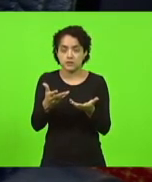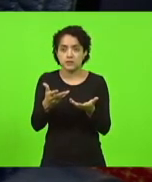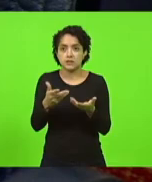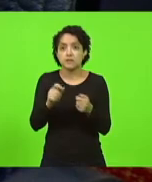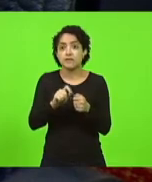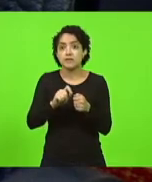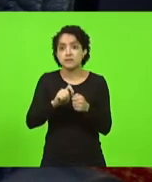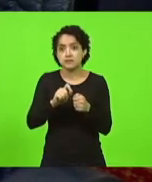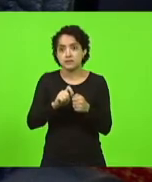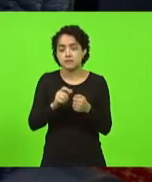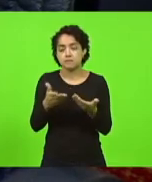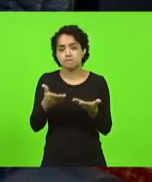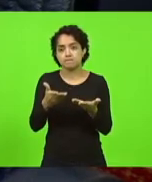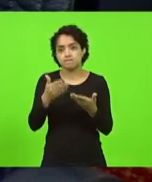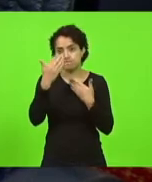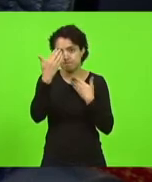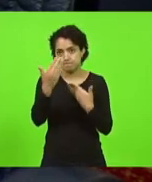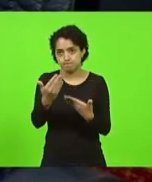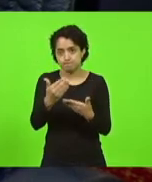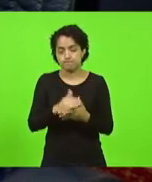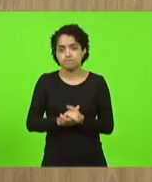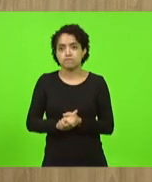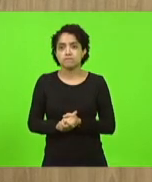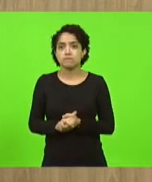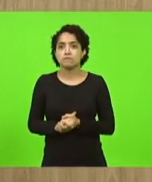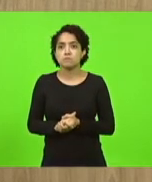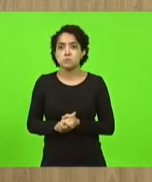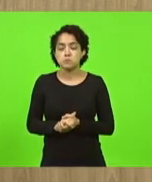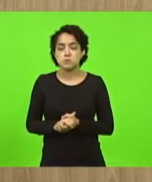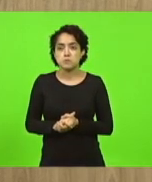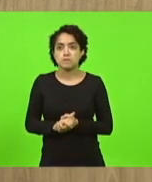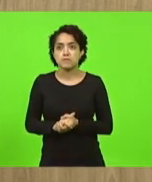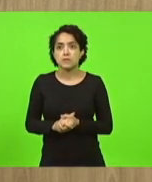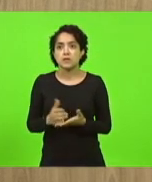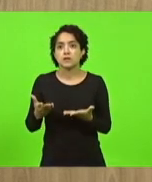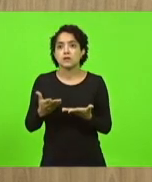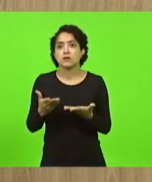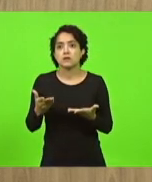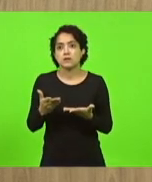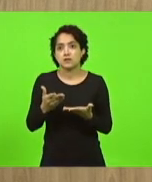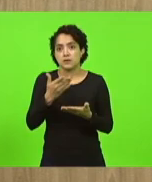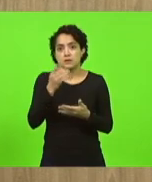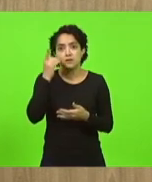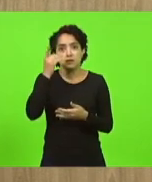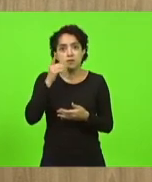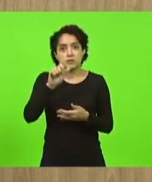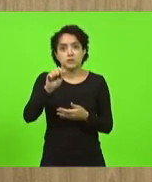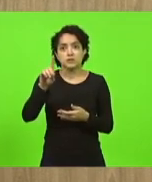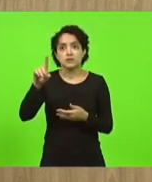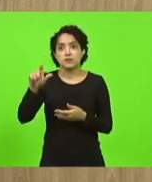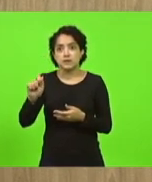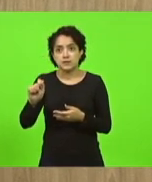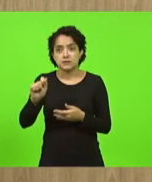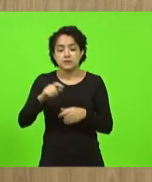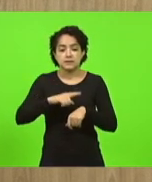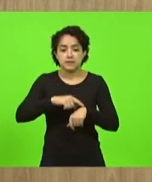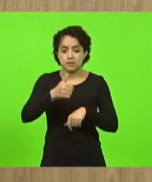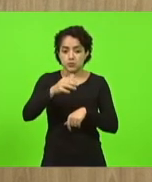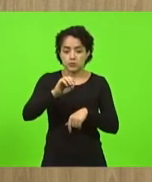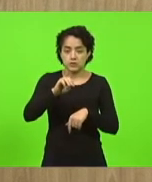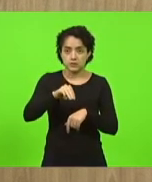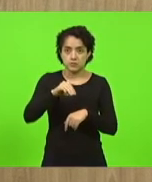aqui nessa manhã, senhor presidente. Muito obrigada. Obrigado, deputada Paulinha. Ainda temos a deputada Ada de Luca. Vossa Excelência terá 10 minutos,